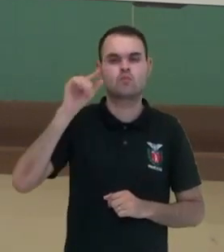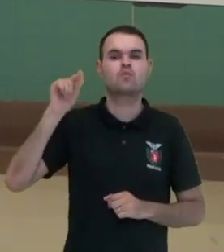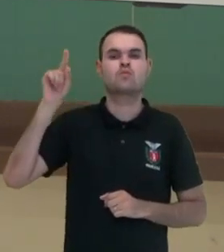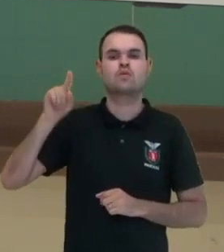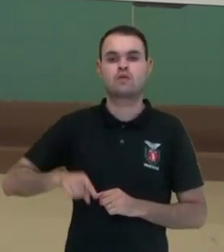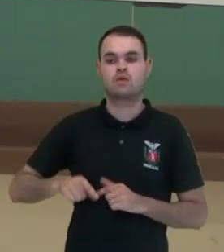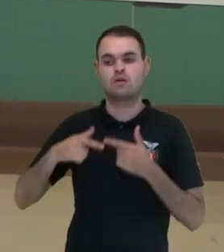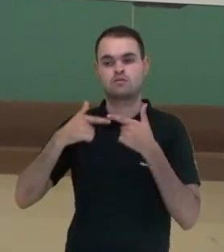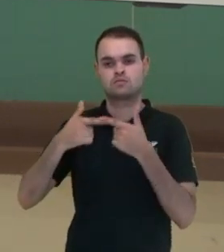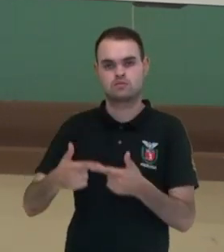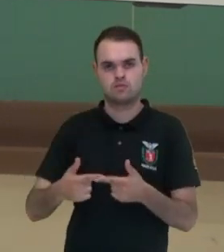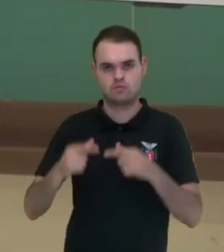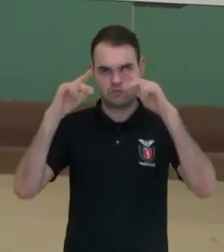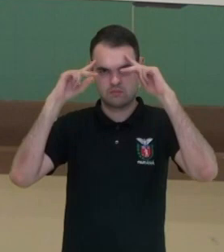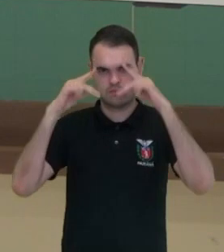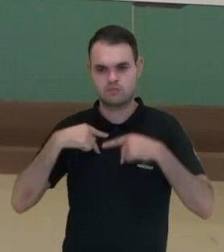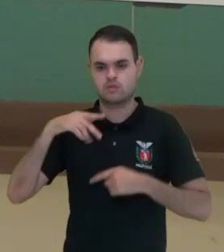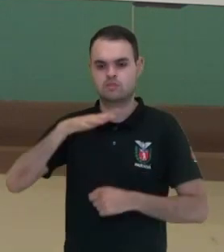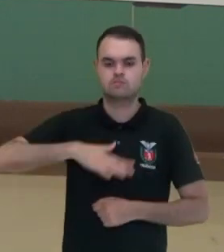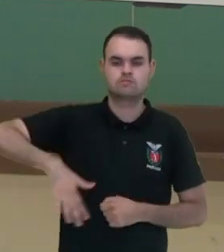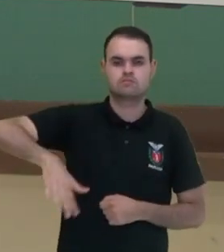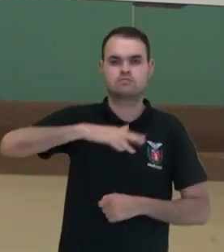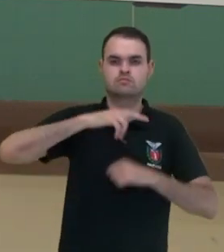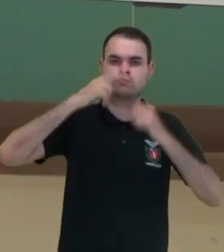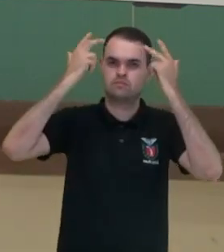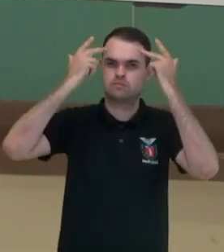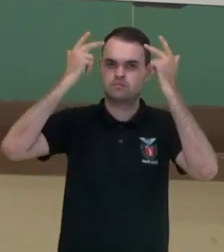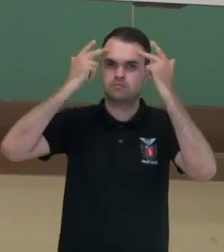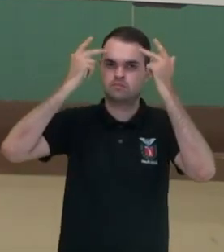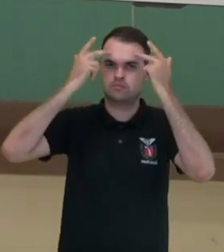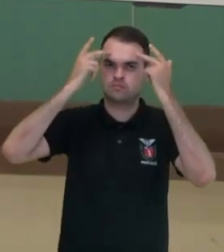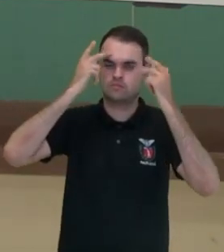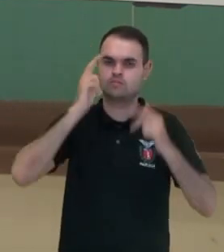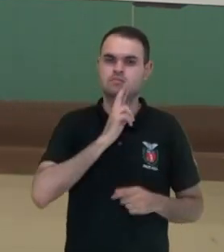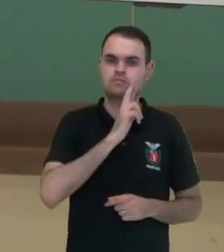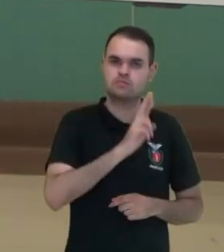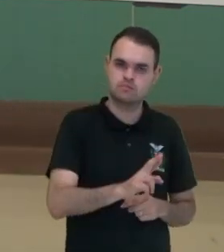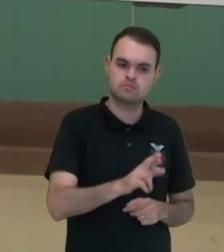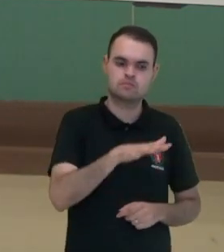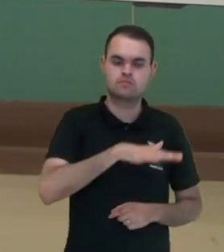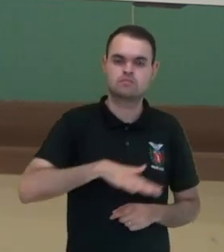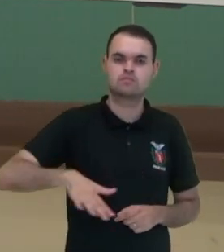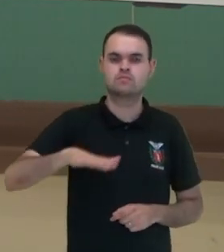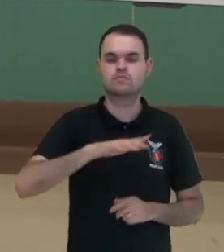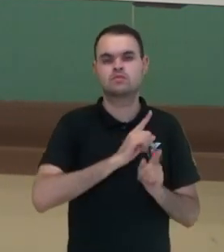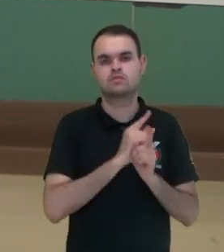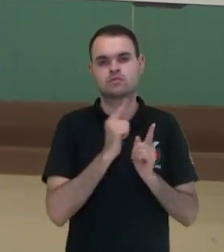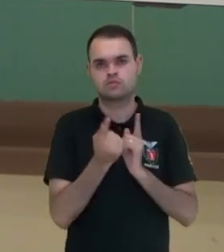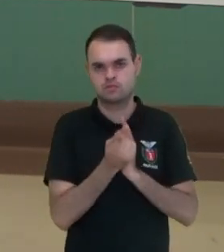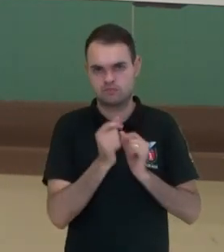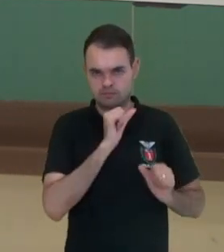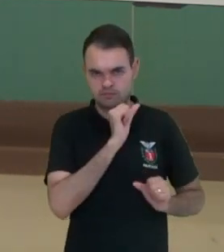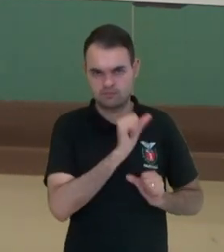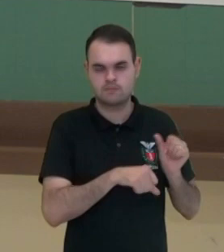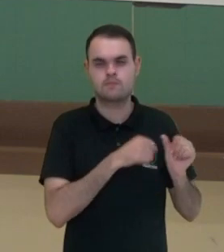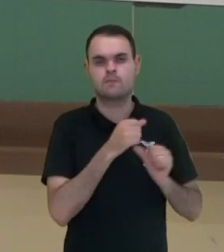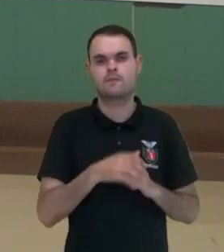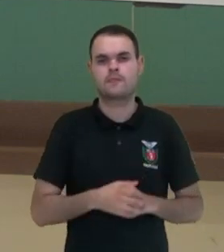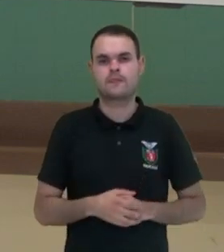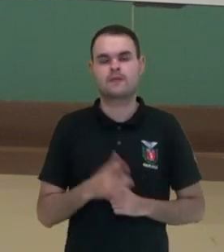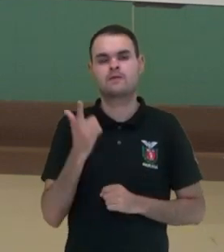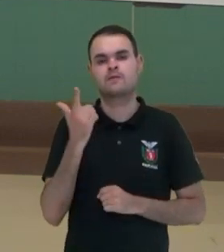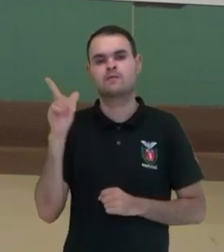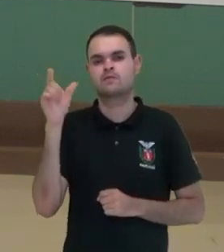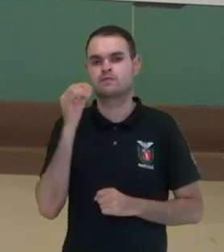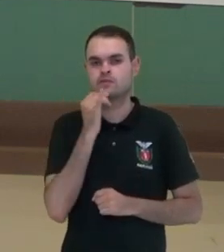ação humana no meio natural, para resultar num espaço geográfico tão transformado. Outro exemplo que